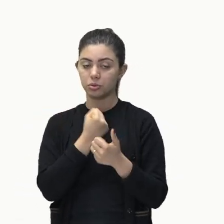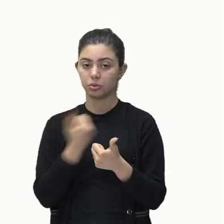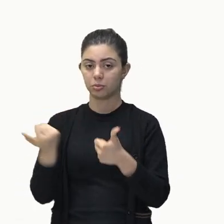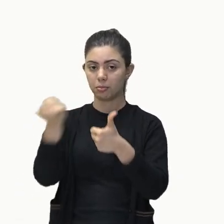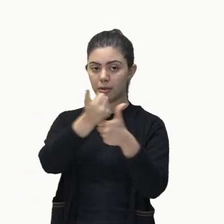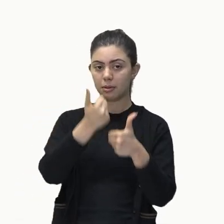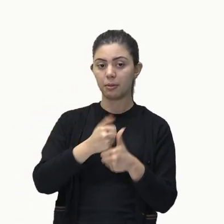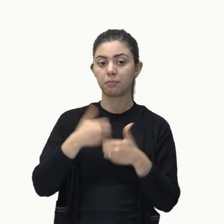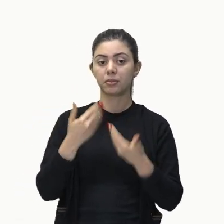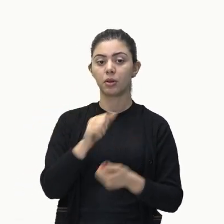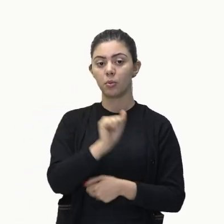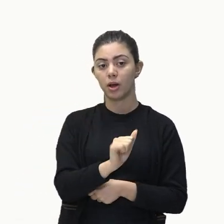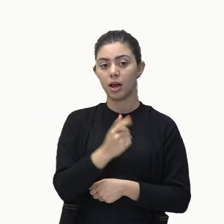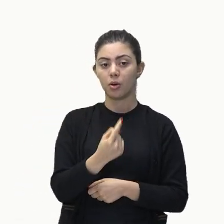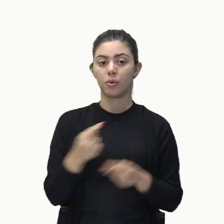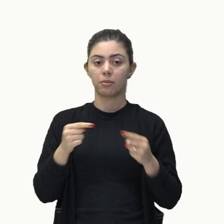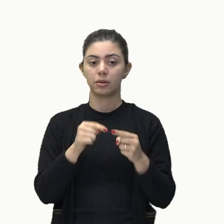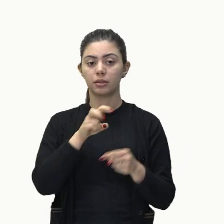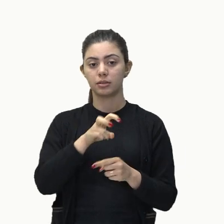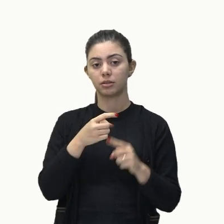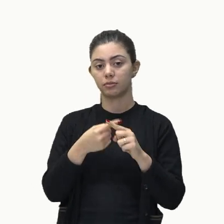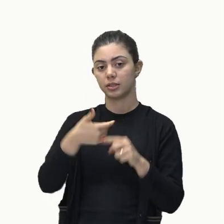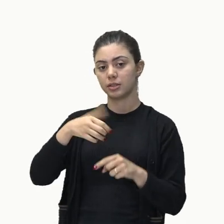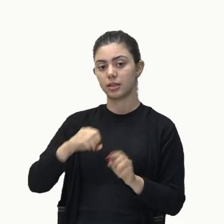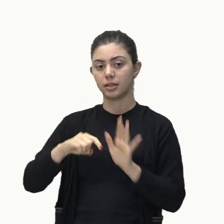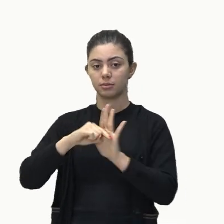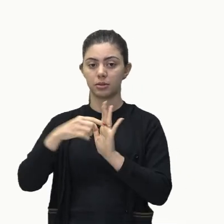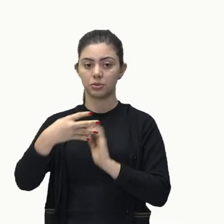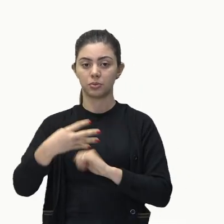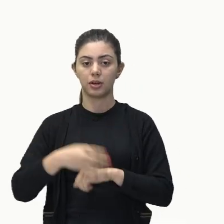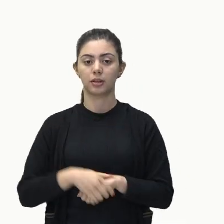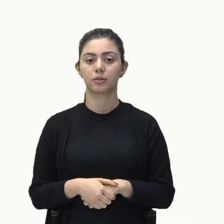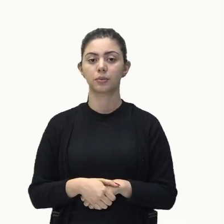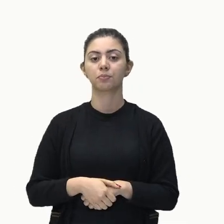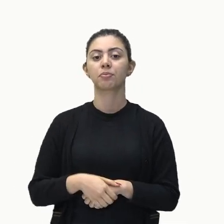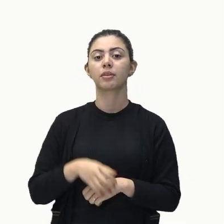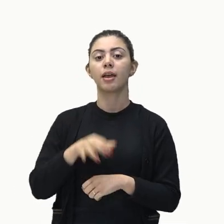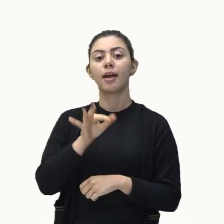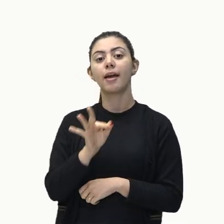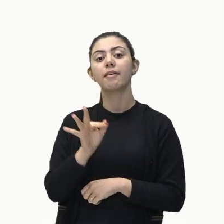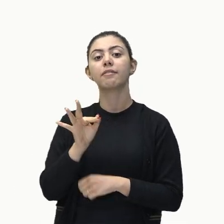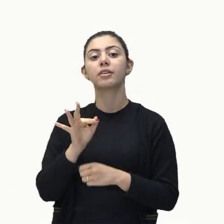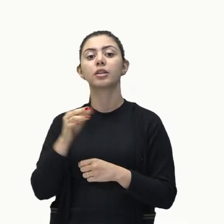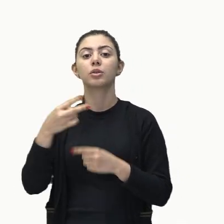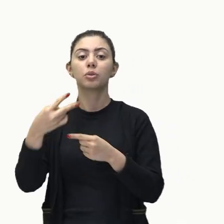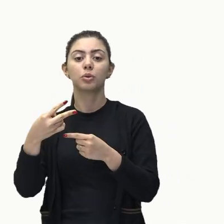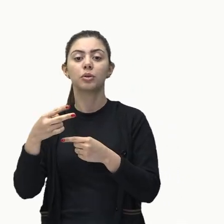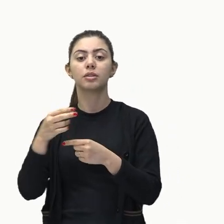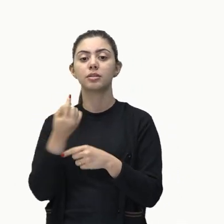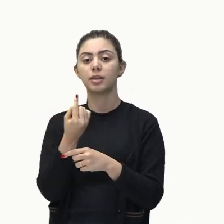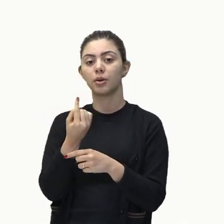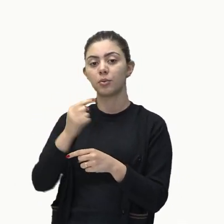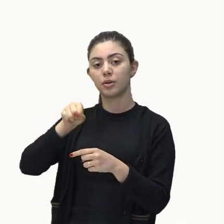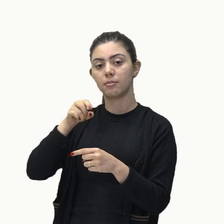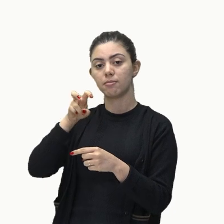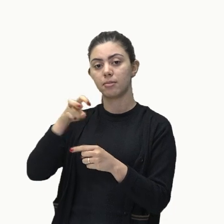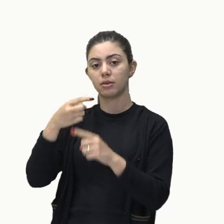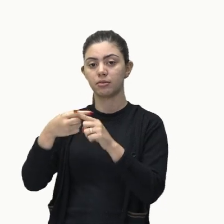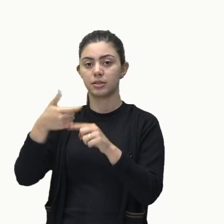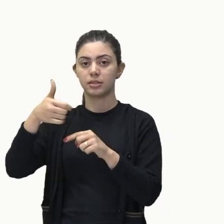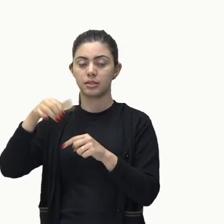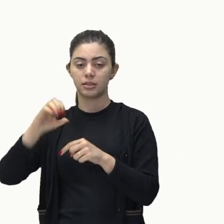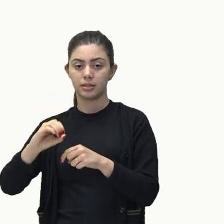o A1 vale 5 vezes 10 a menos 4, o F2 é 1,5 vezes 10 à quarta, que é o peso